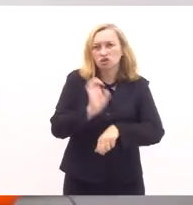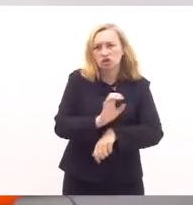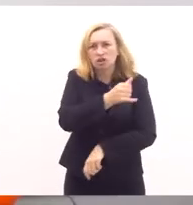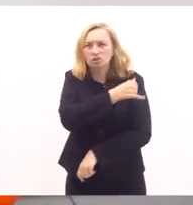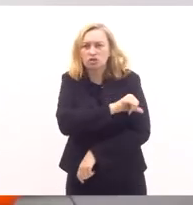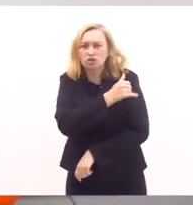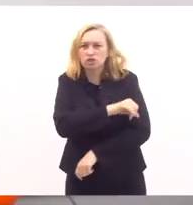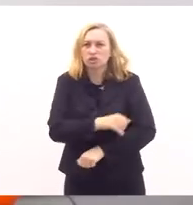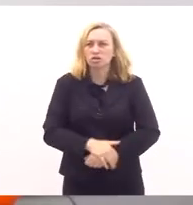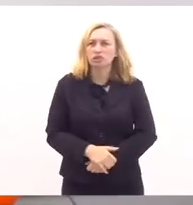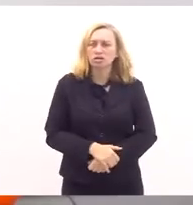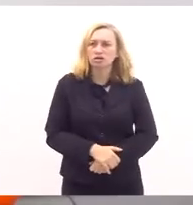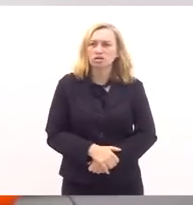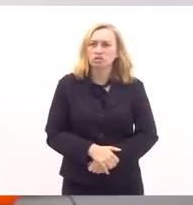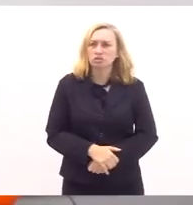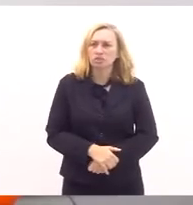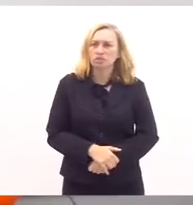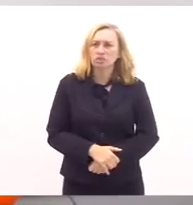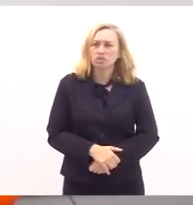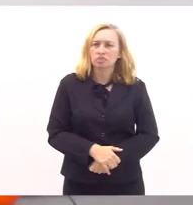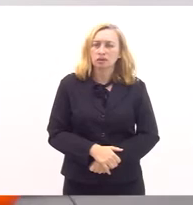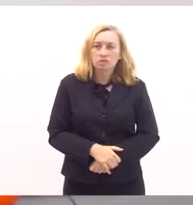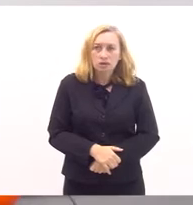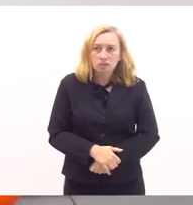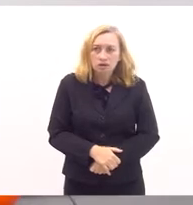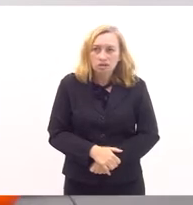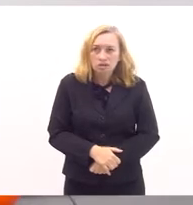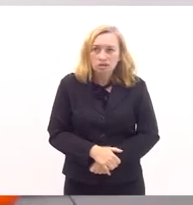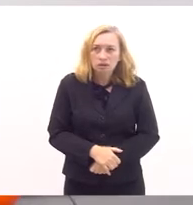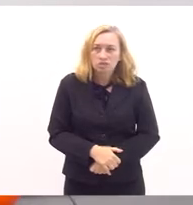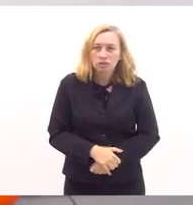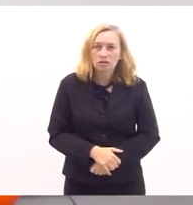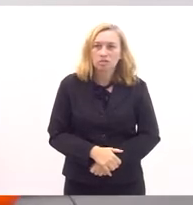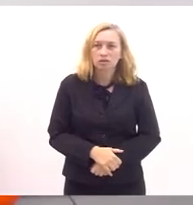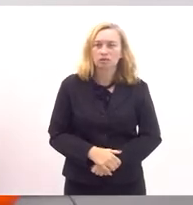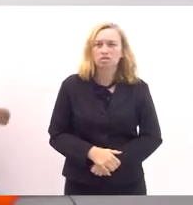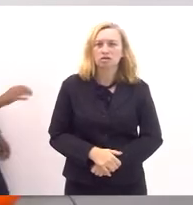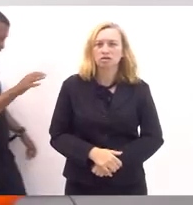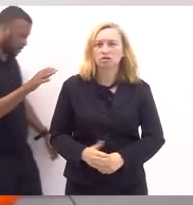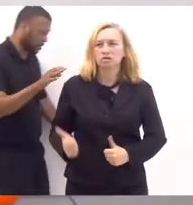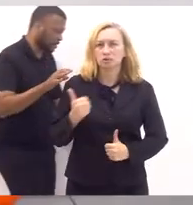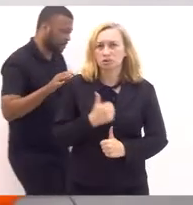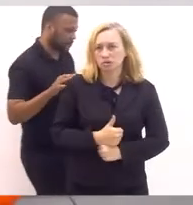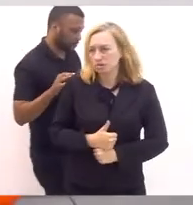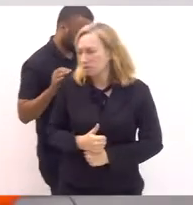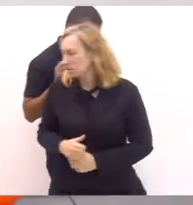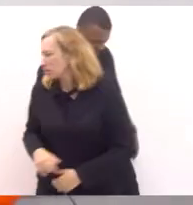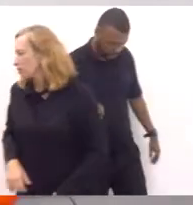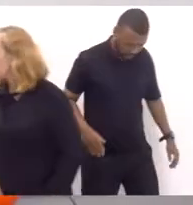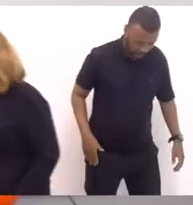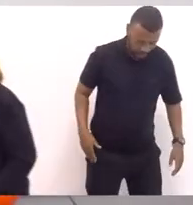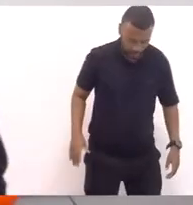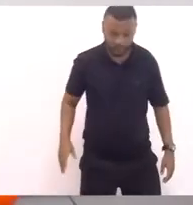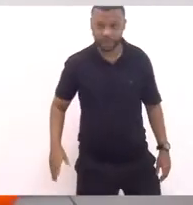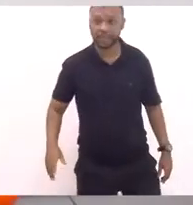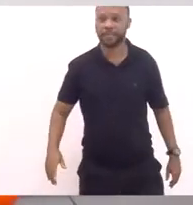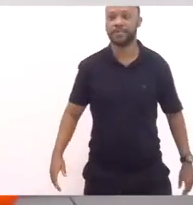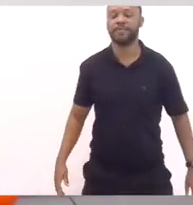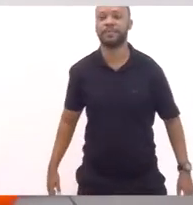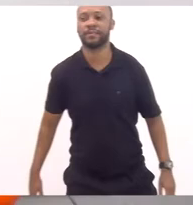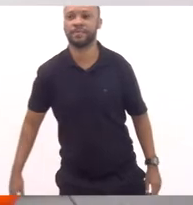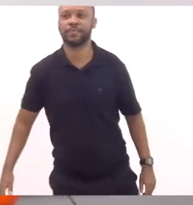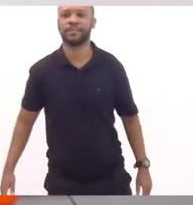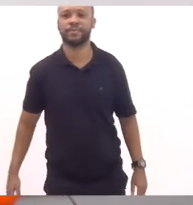Rio de Janeiro, advindo da entrega da SEDAI, da venda da SEDAI, e você não